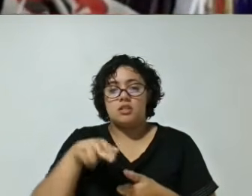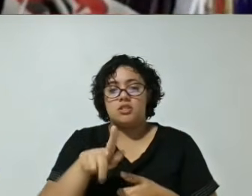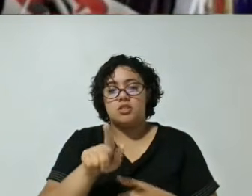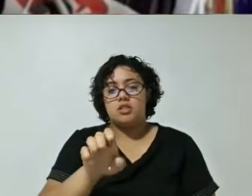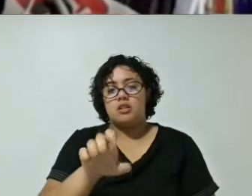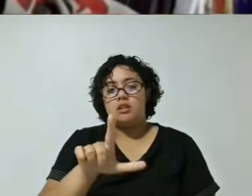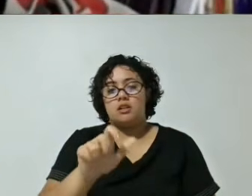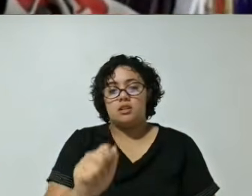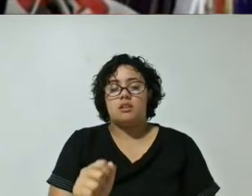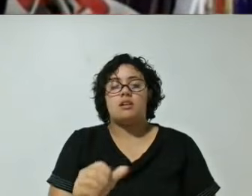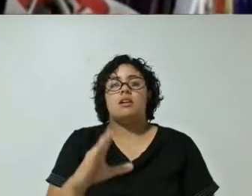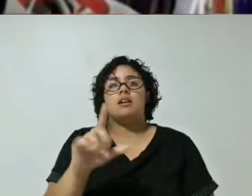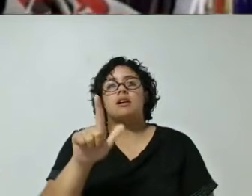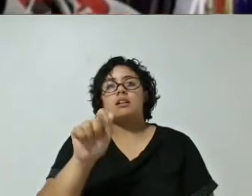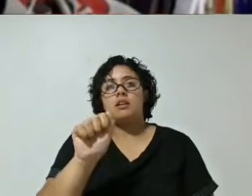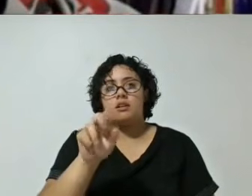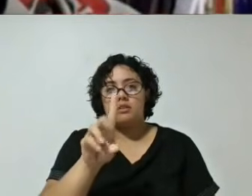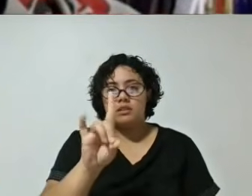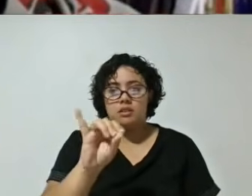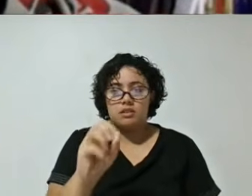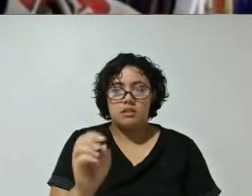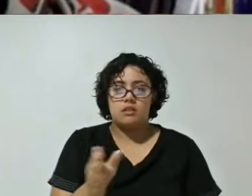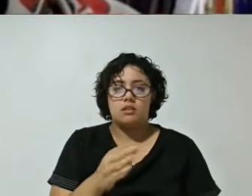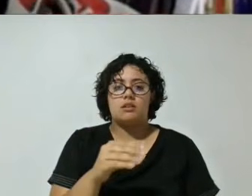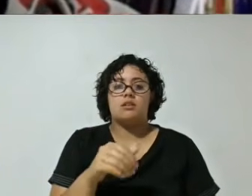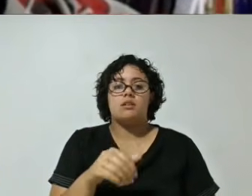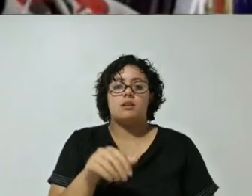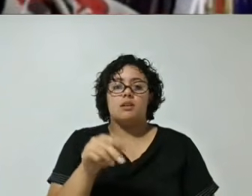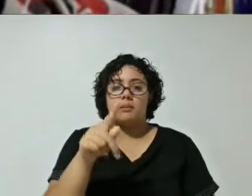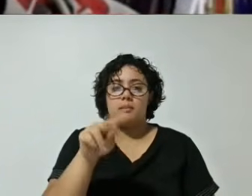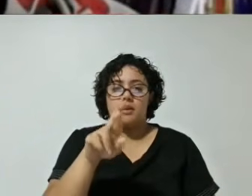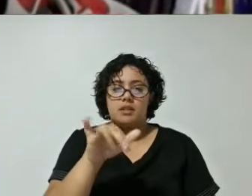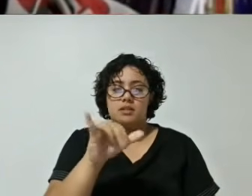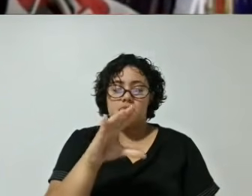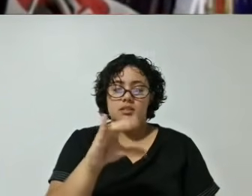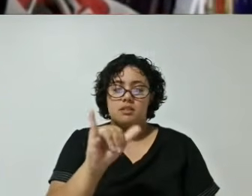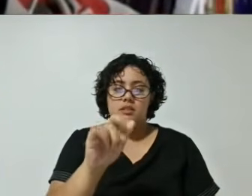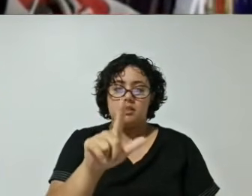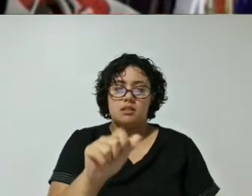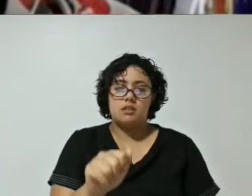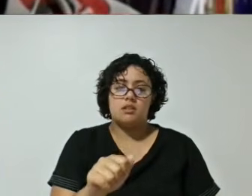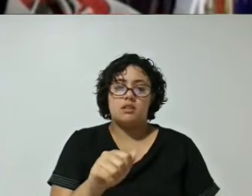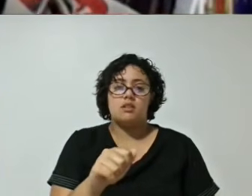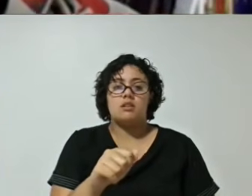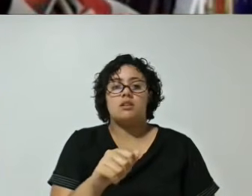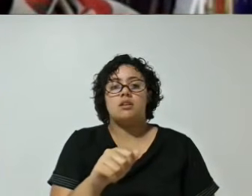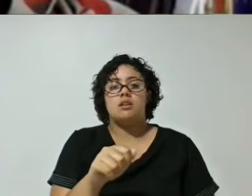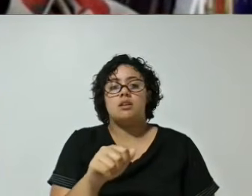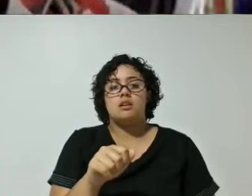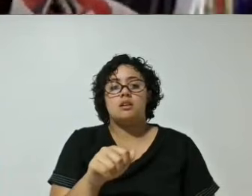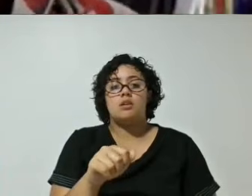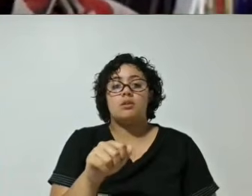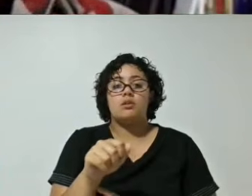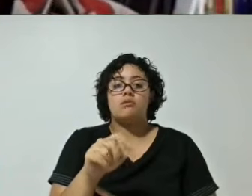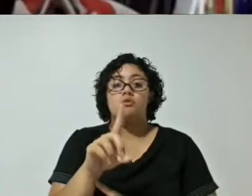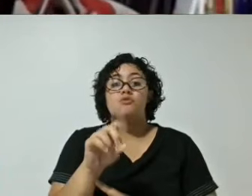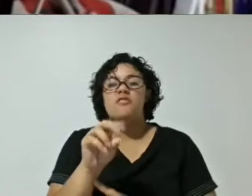Cláudio Martins, a Priscila Freire, o Rony de Claver, Jorge Fernando Santos e Rubinho do Vale. Que